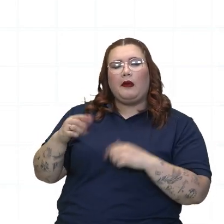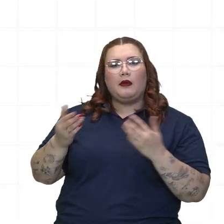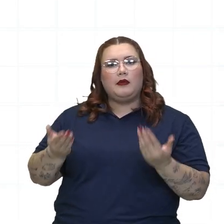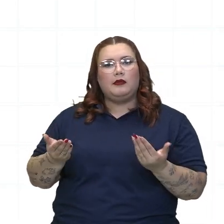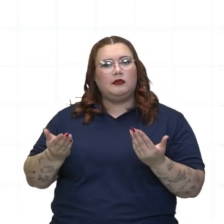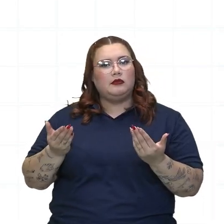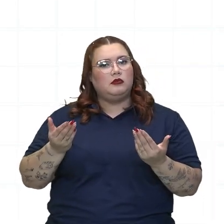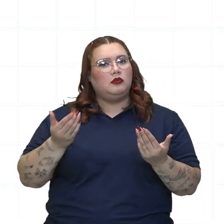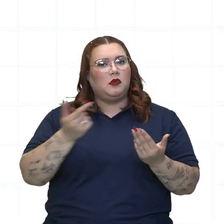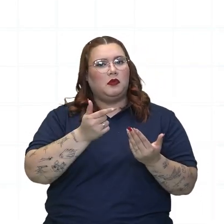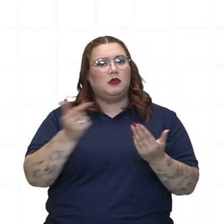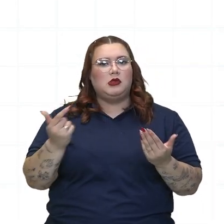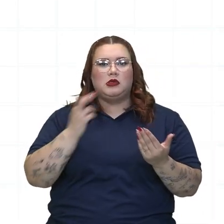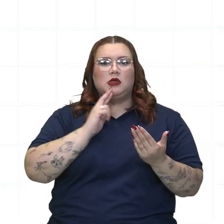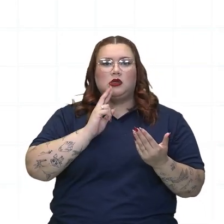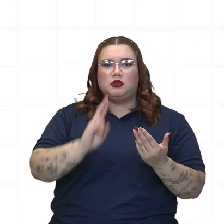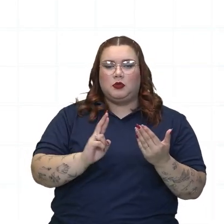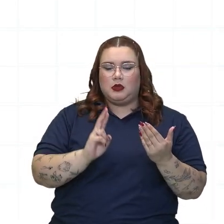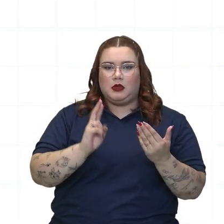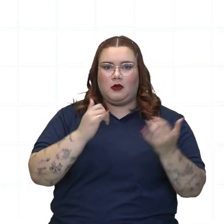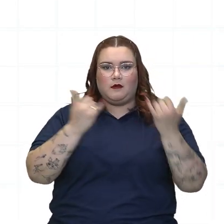Não consigo, né?